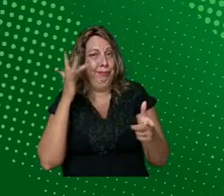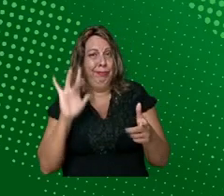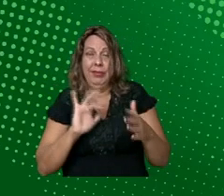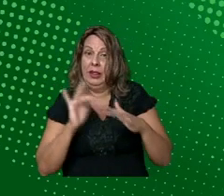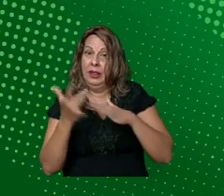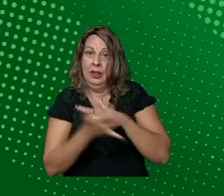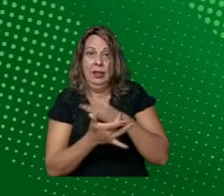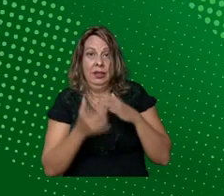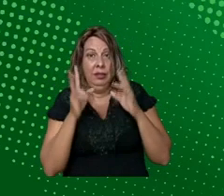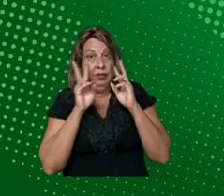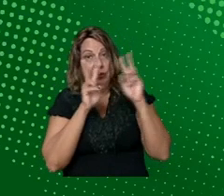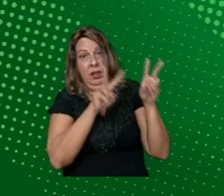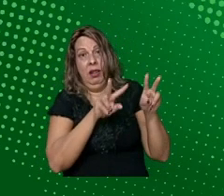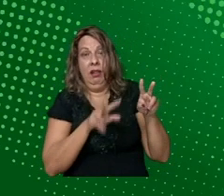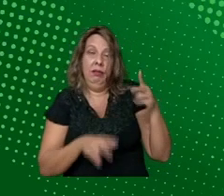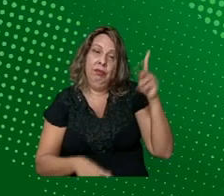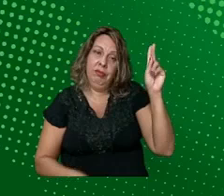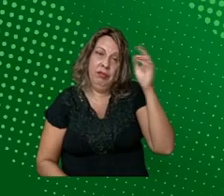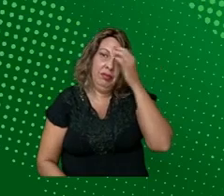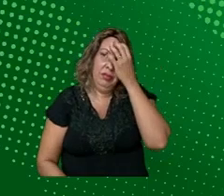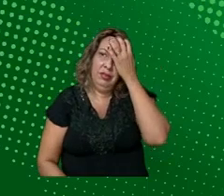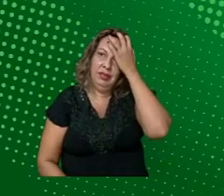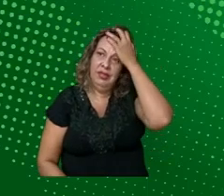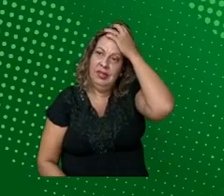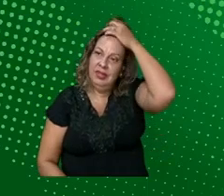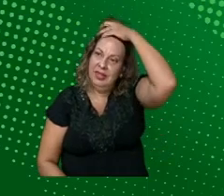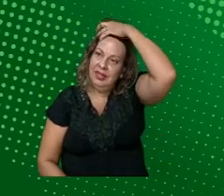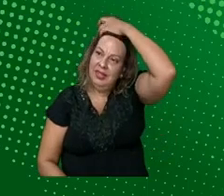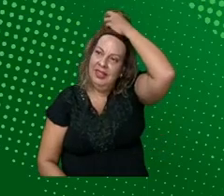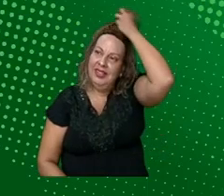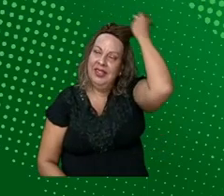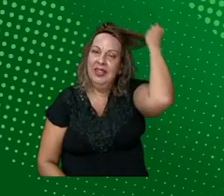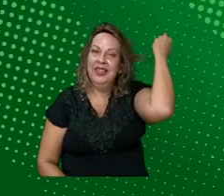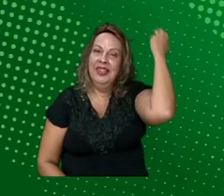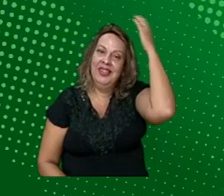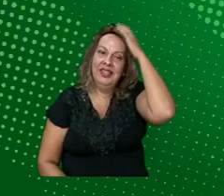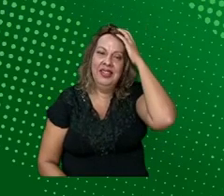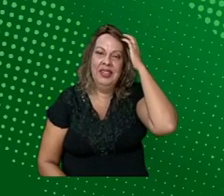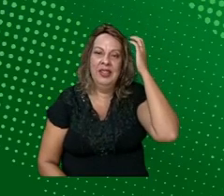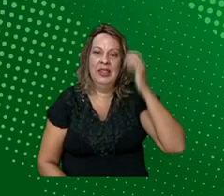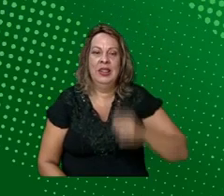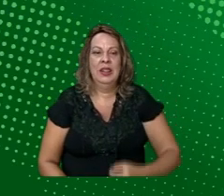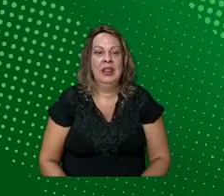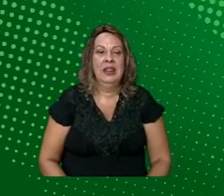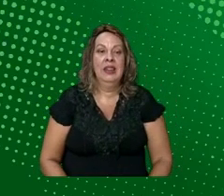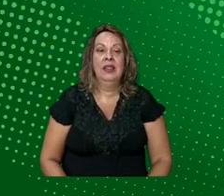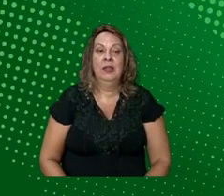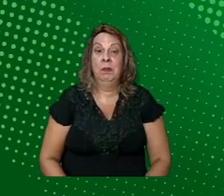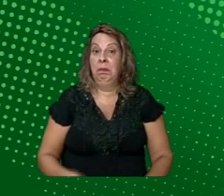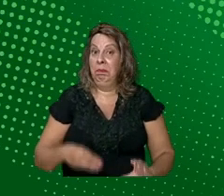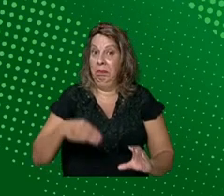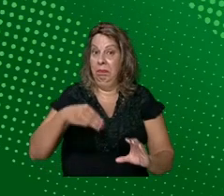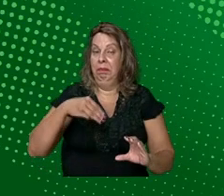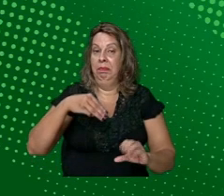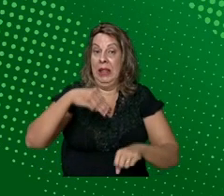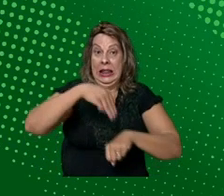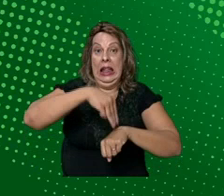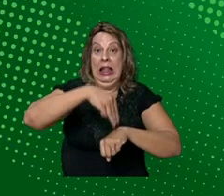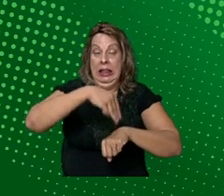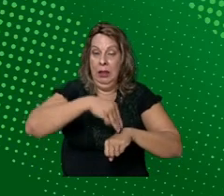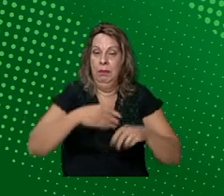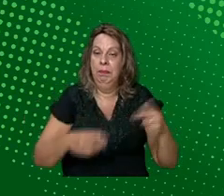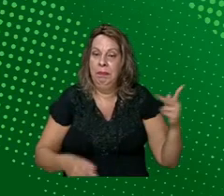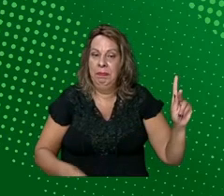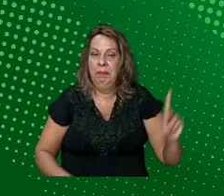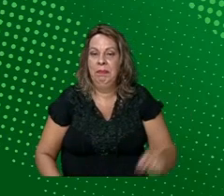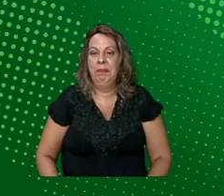foi identificado, né? Joga pra TI resolver isso aí. Parabéns, saiu para a Regional Atalaia R$500. É